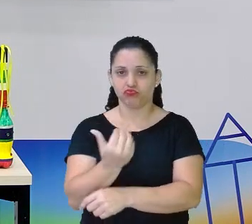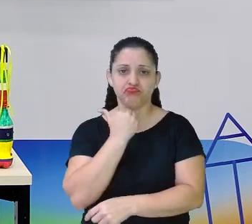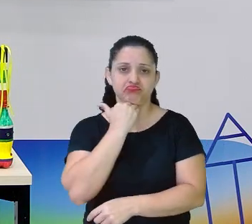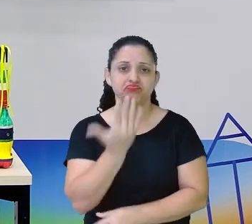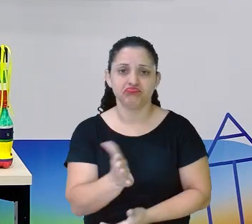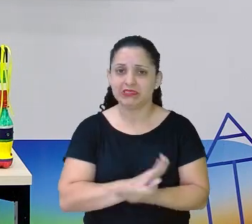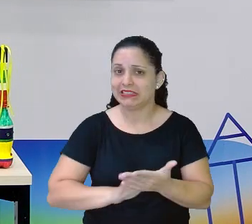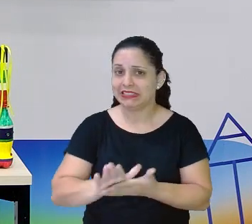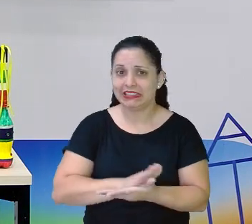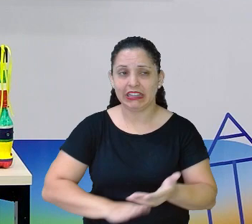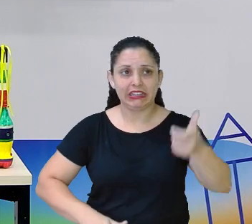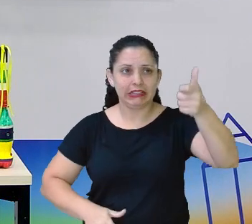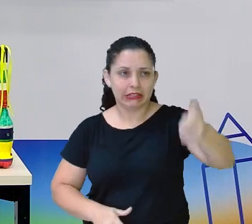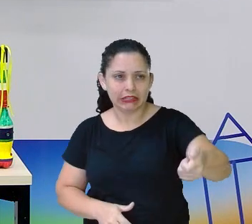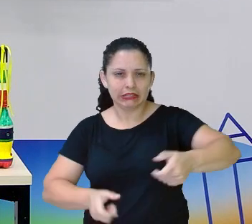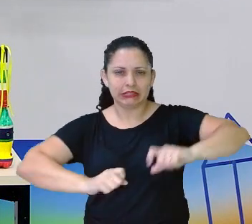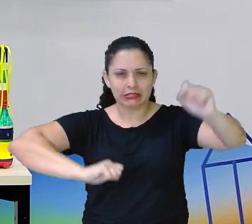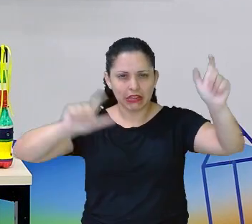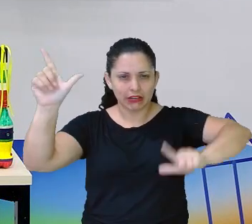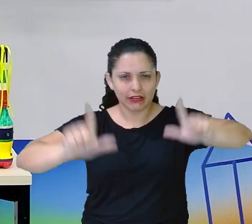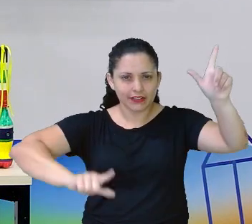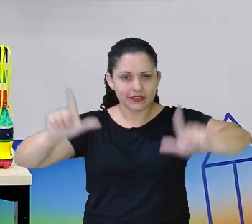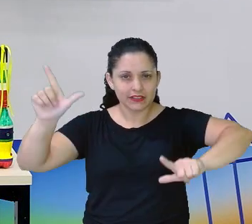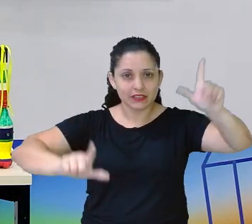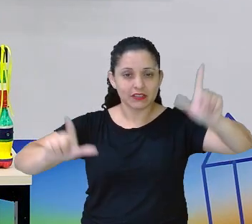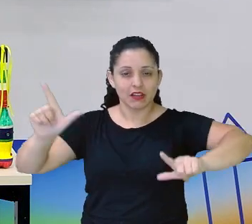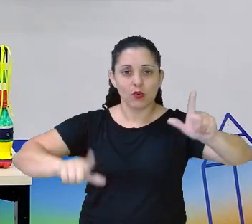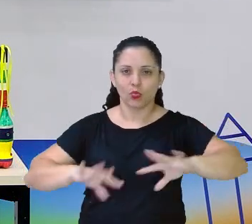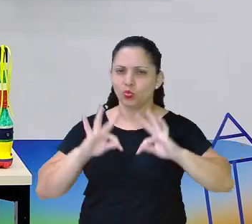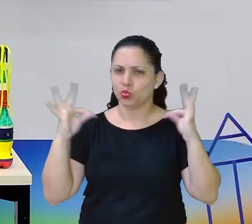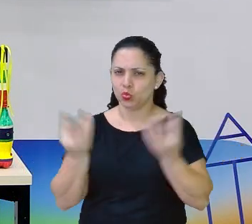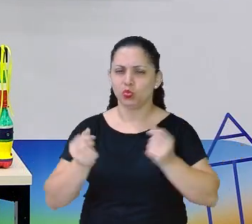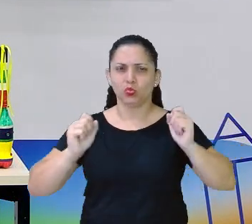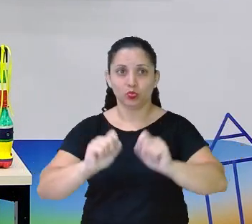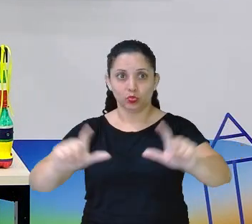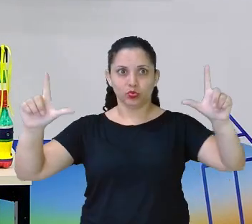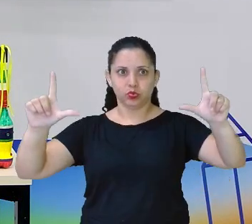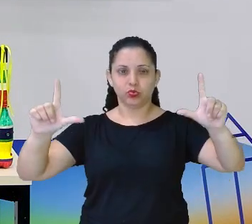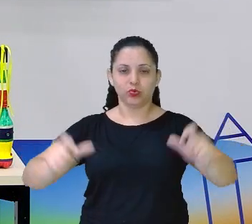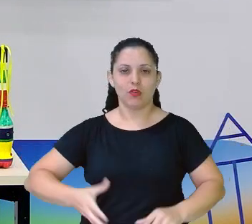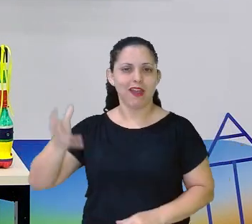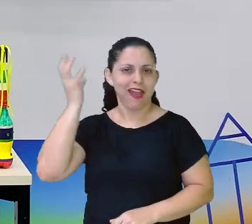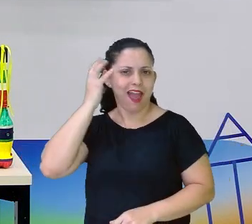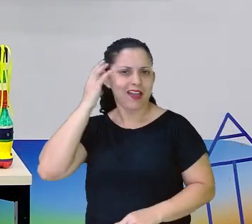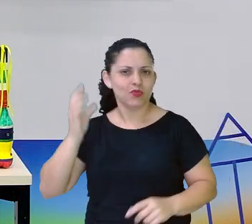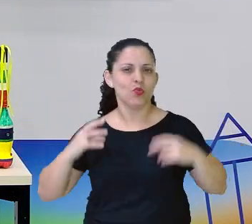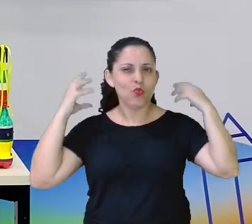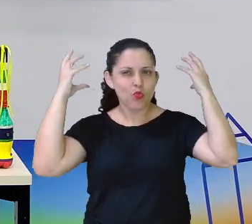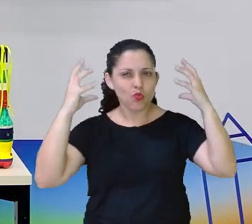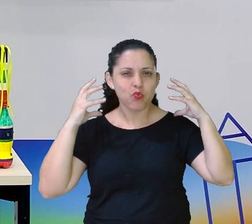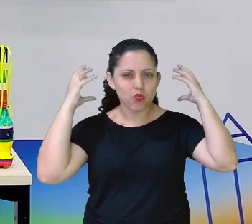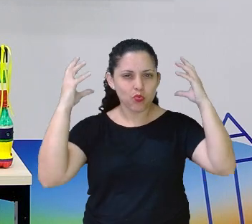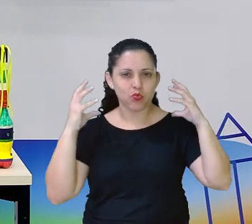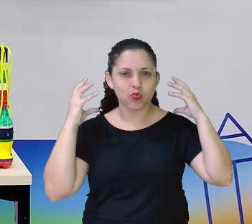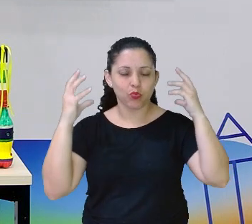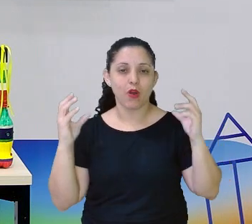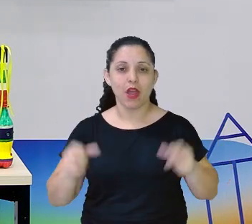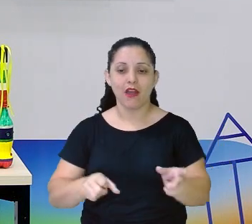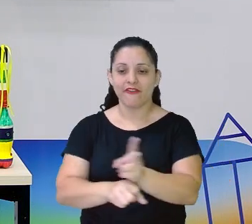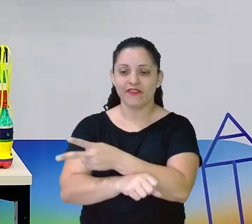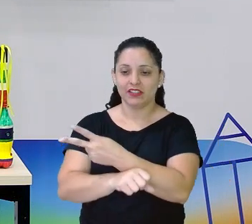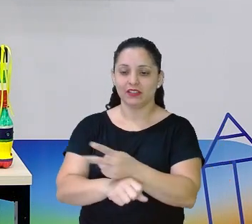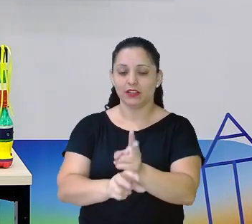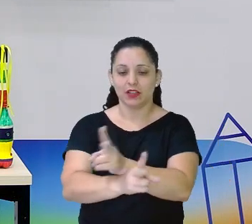ventilador ligado, televisão ligada, os eletrodomésticos, tudo ligado lá, televisão, rádio, ventilador, mas não tem ninguém